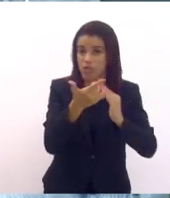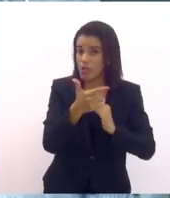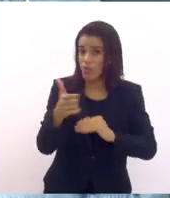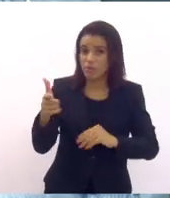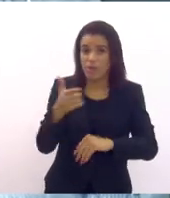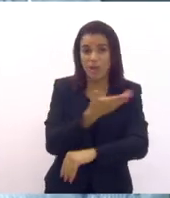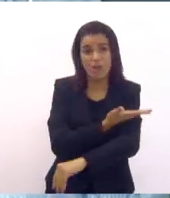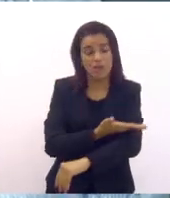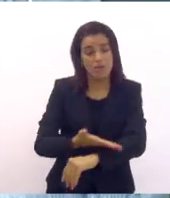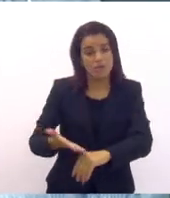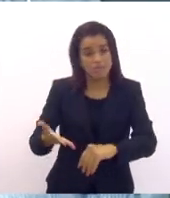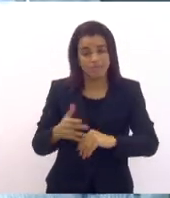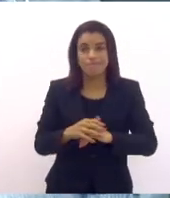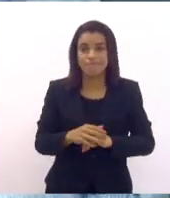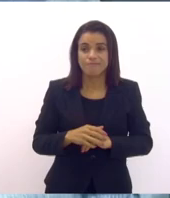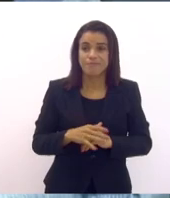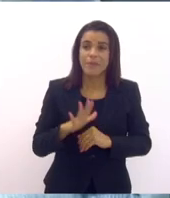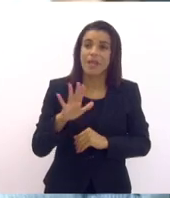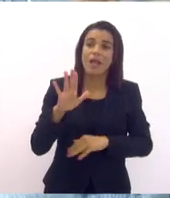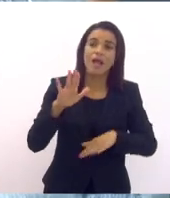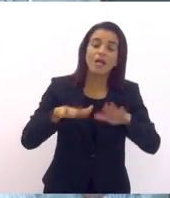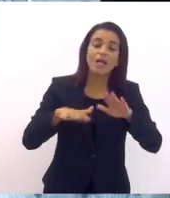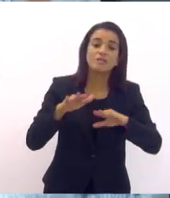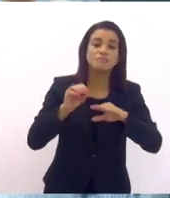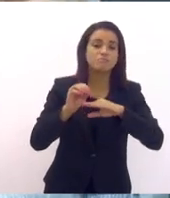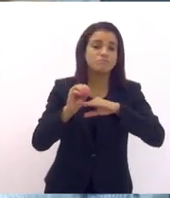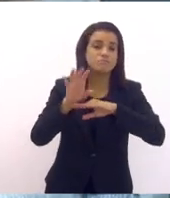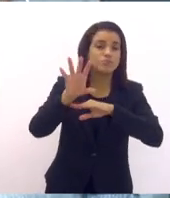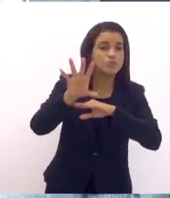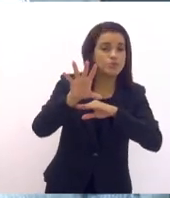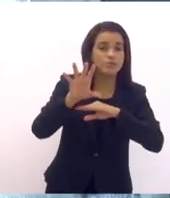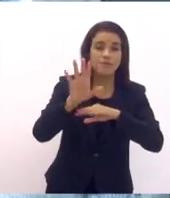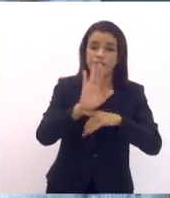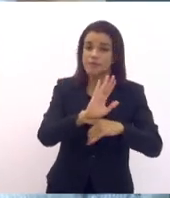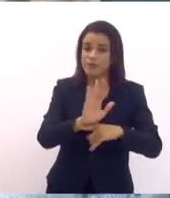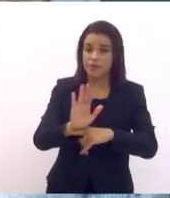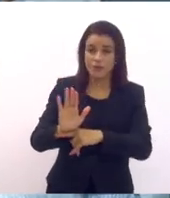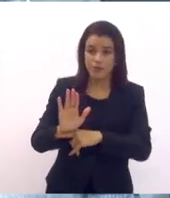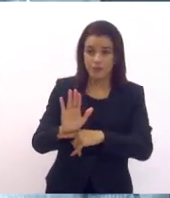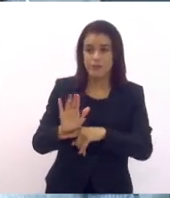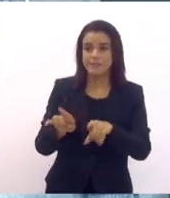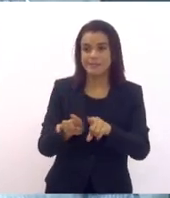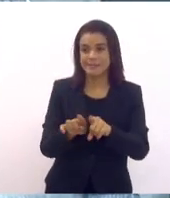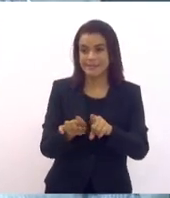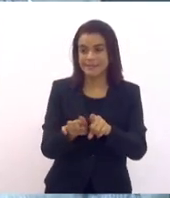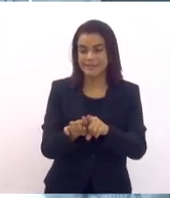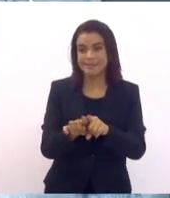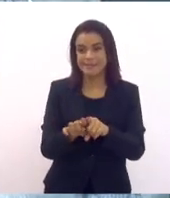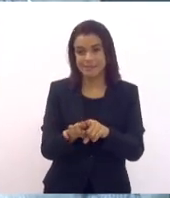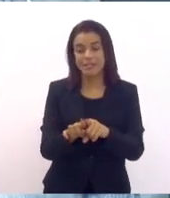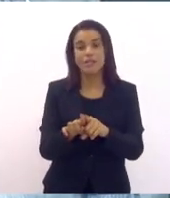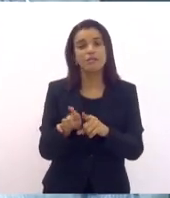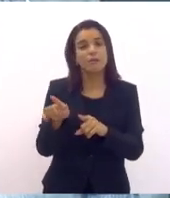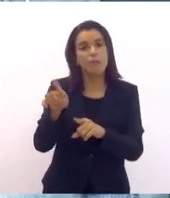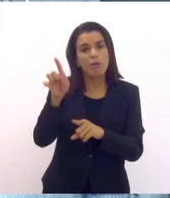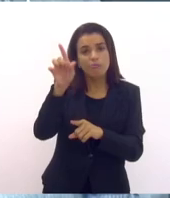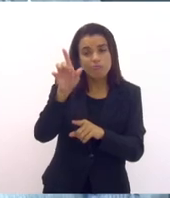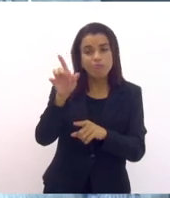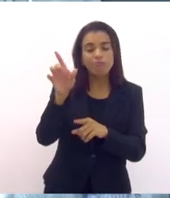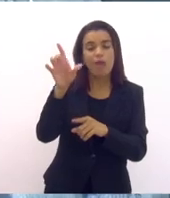dessas famílias né às vezes com Projeção de filmes né E ali gerar algum tipo de